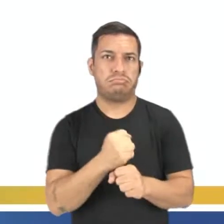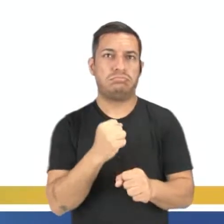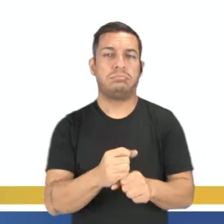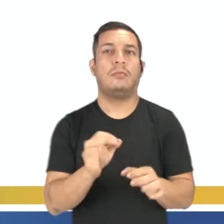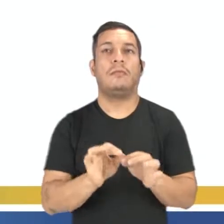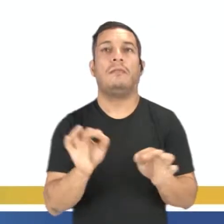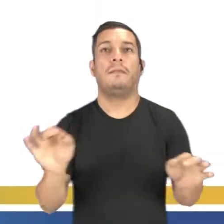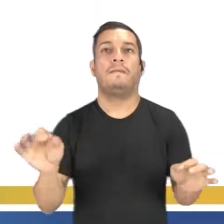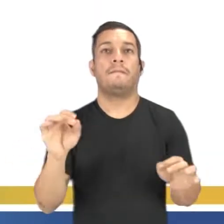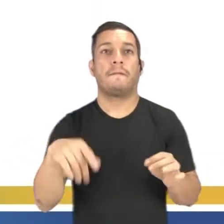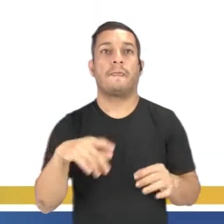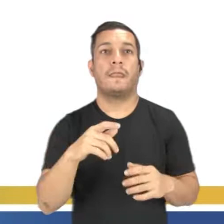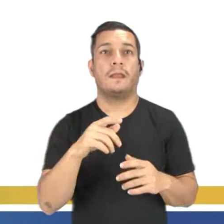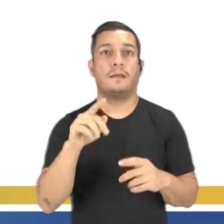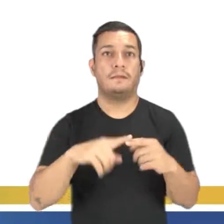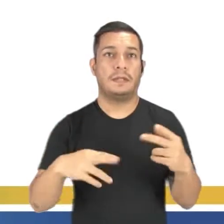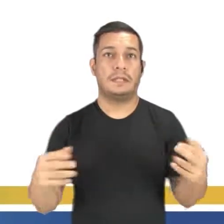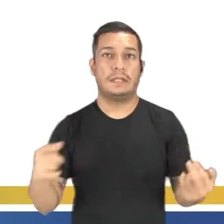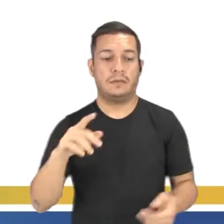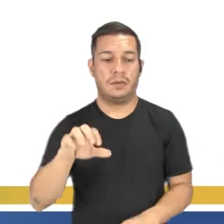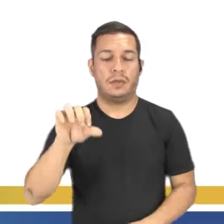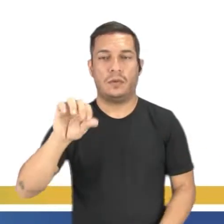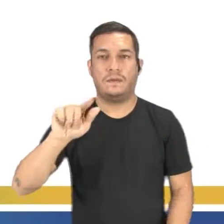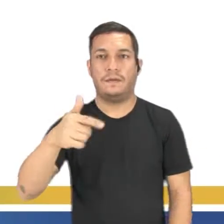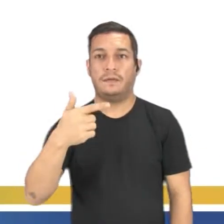material impermeabilizante custa R$